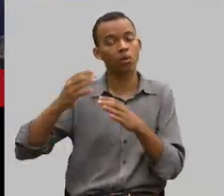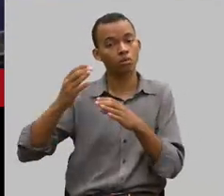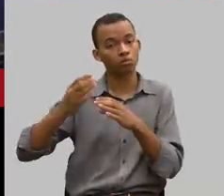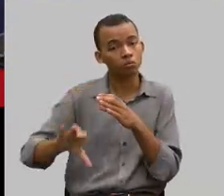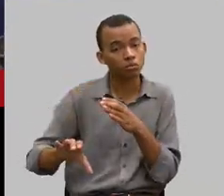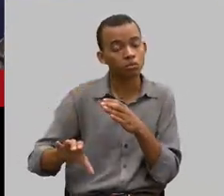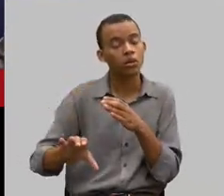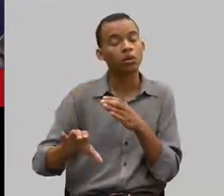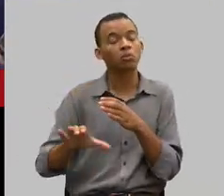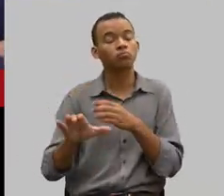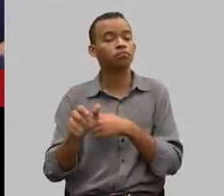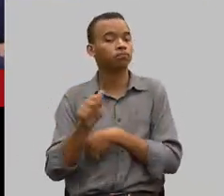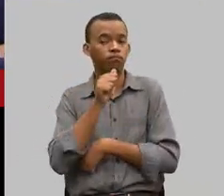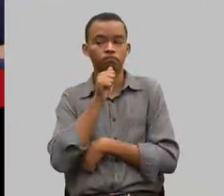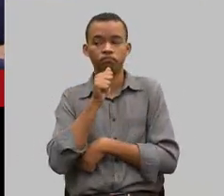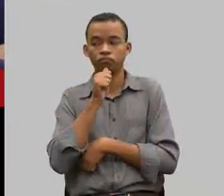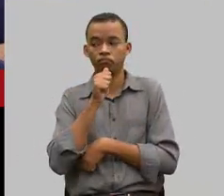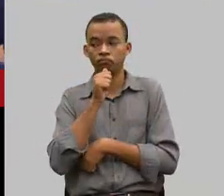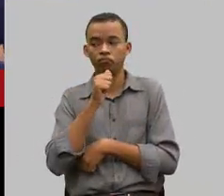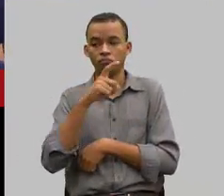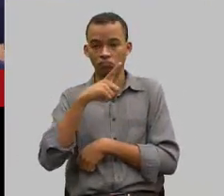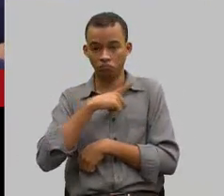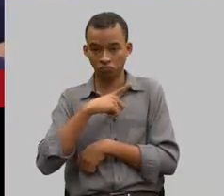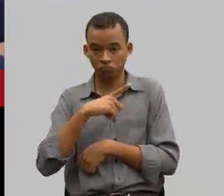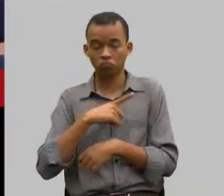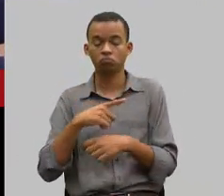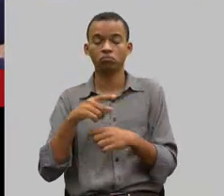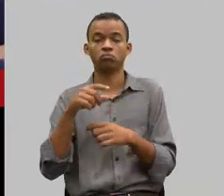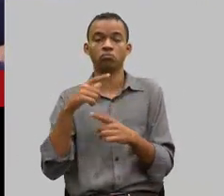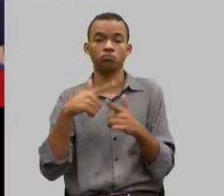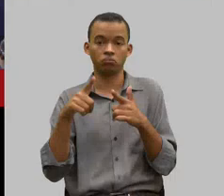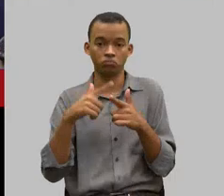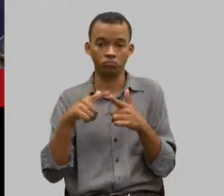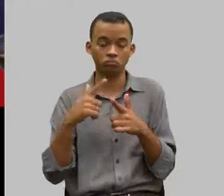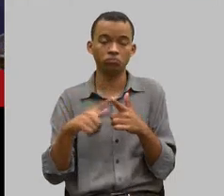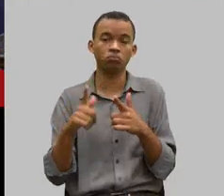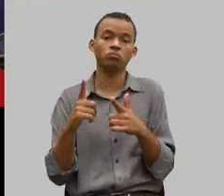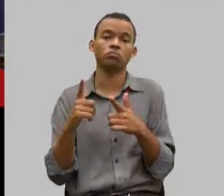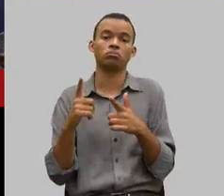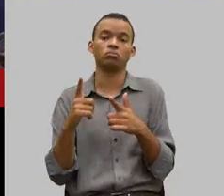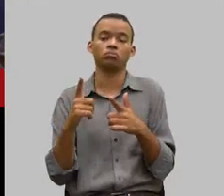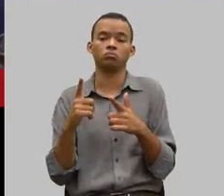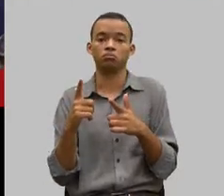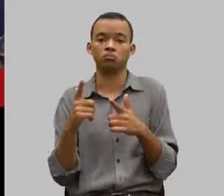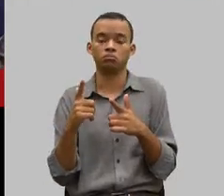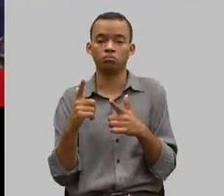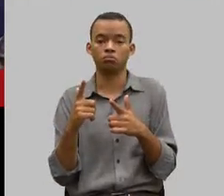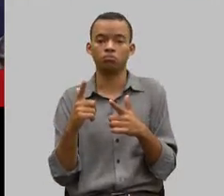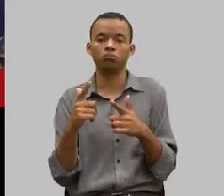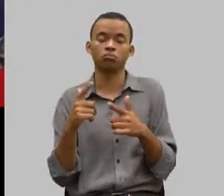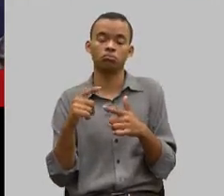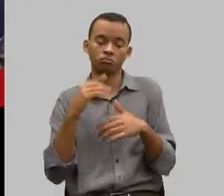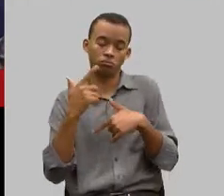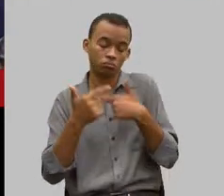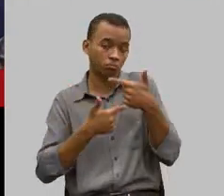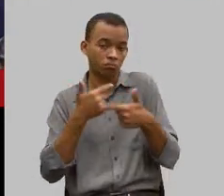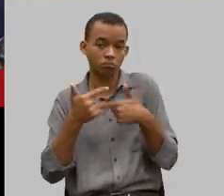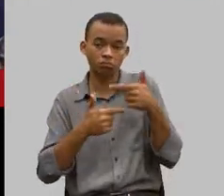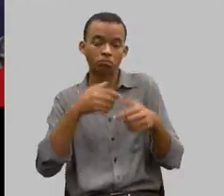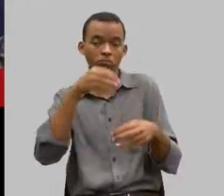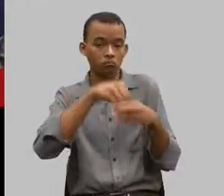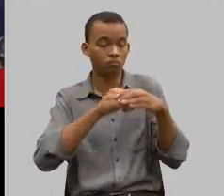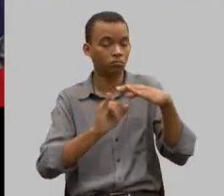estão isso causa um impacto significativo na prestação de serviços Então qual é o planejamento para o preenchimento desse